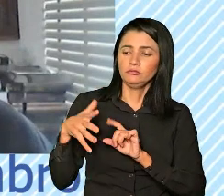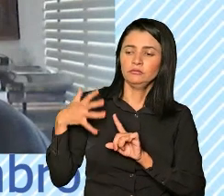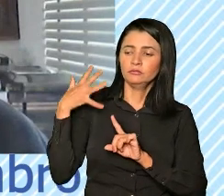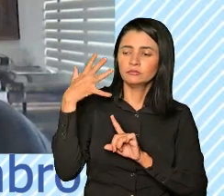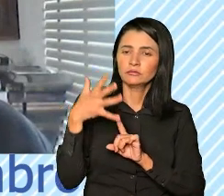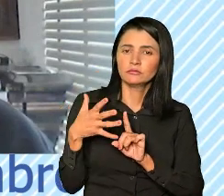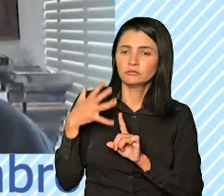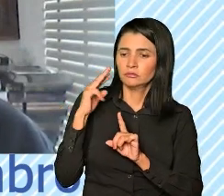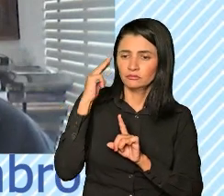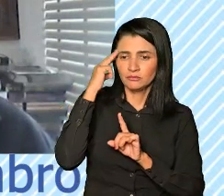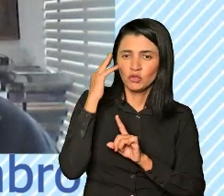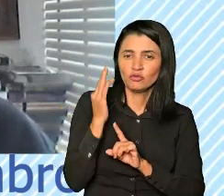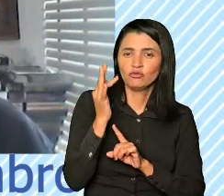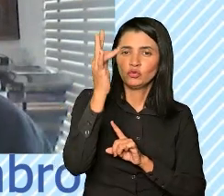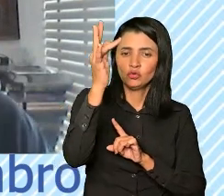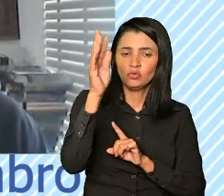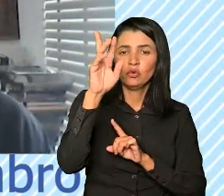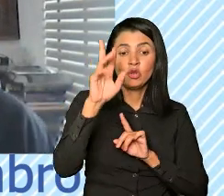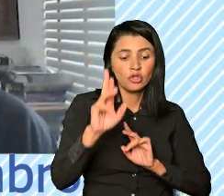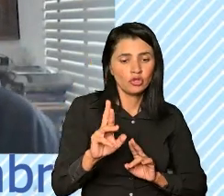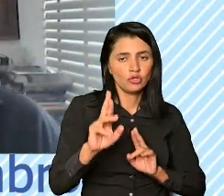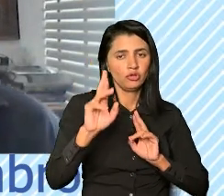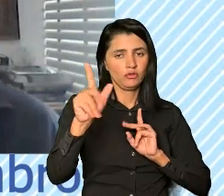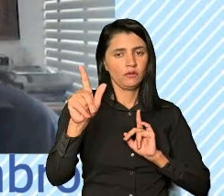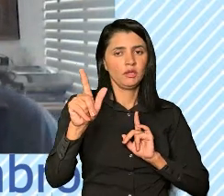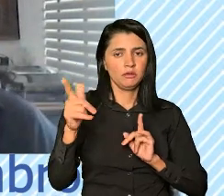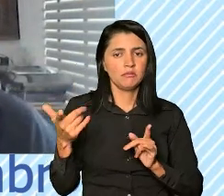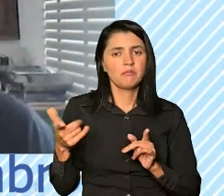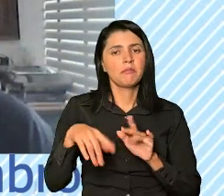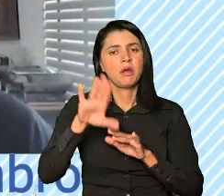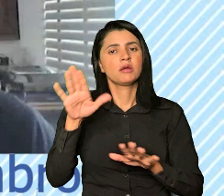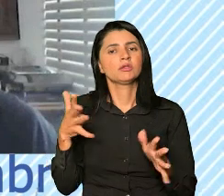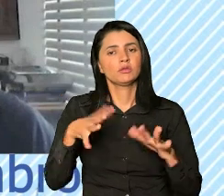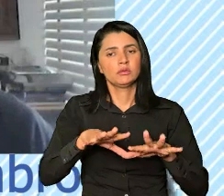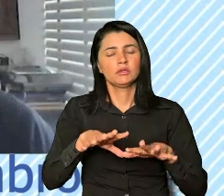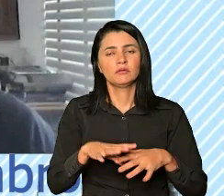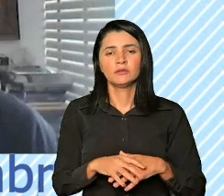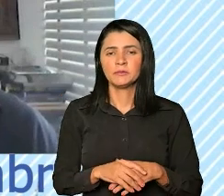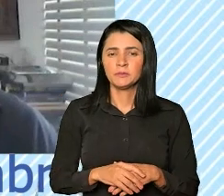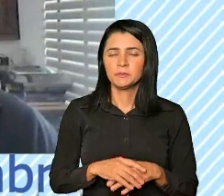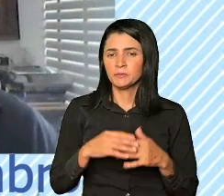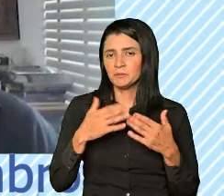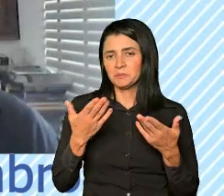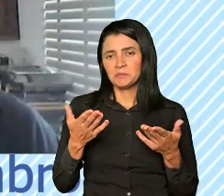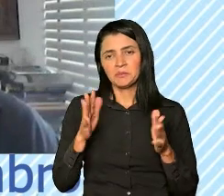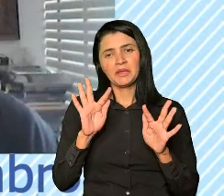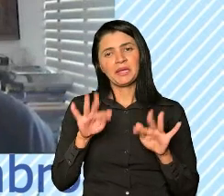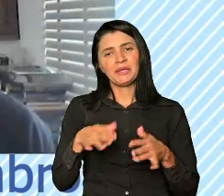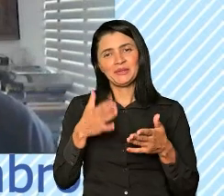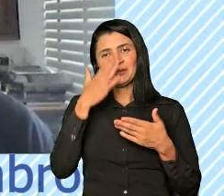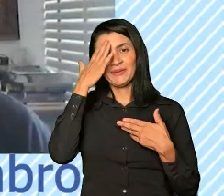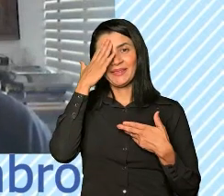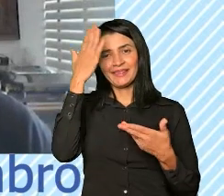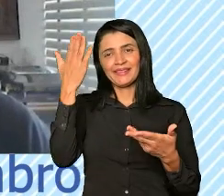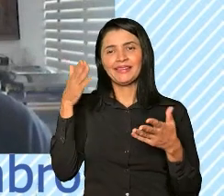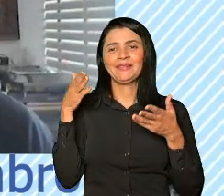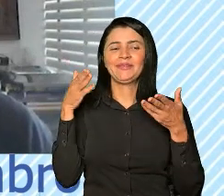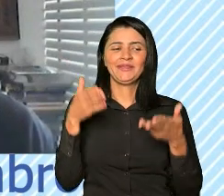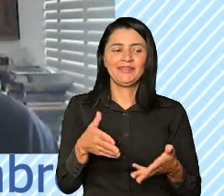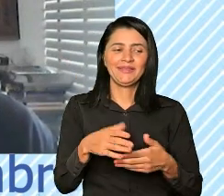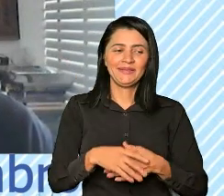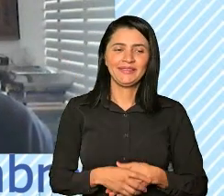então, futuro, seja um pouco diferente, talvez um pouco mais inclusivo. Então, é isso. Agradeço muito a